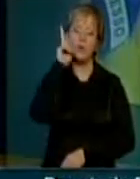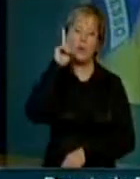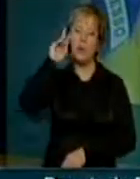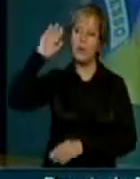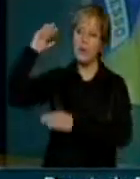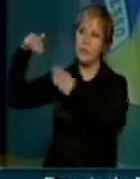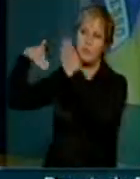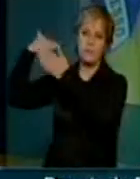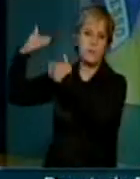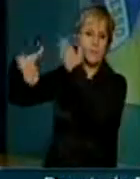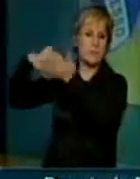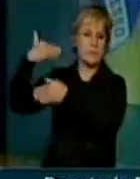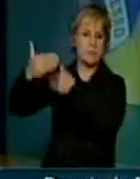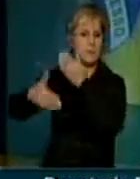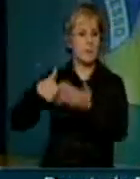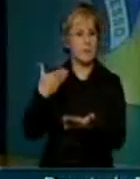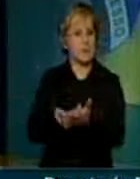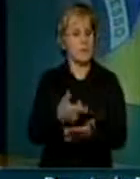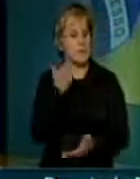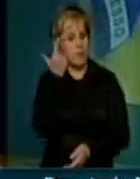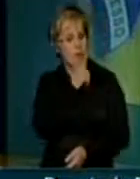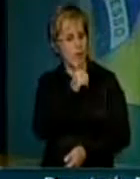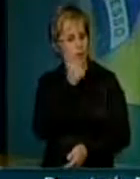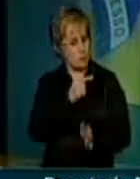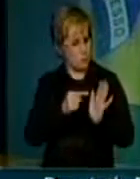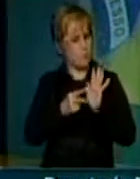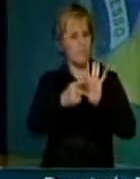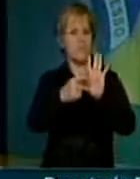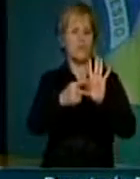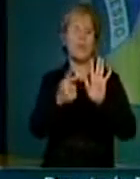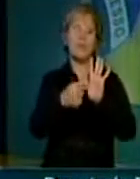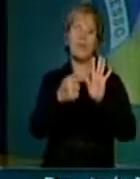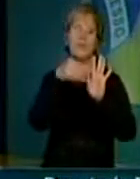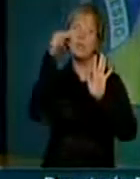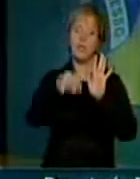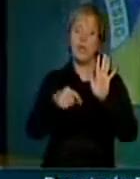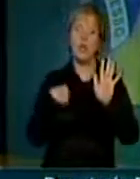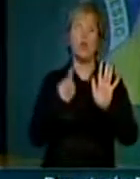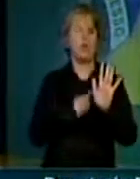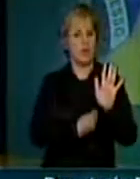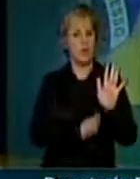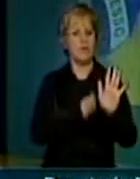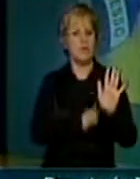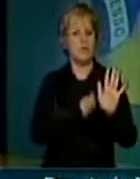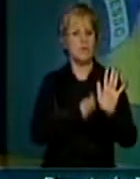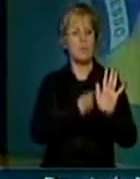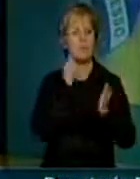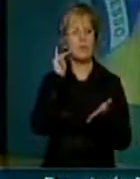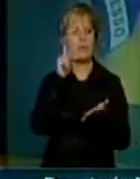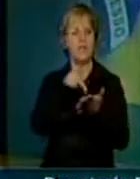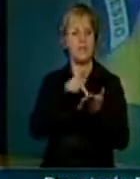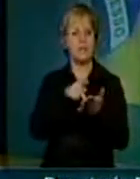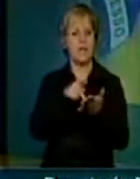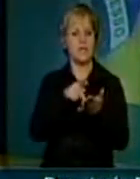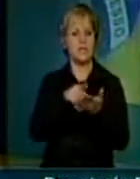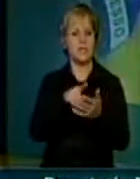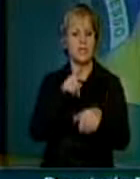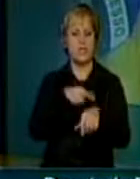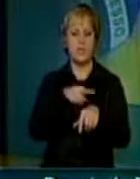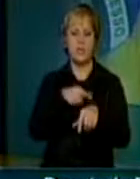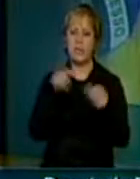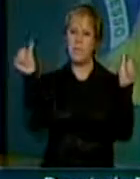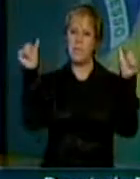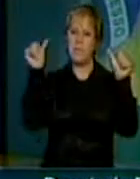possamos definitivamente bater no peito e dizer: vivemos sem nenhuma dúvida na mais